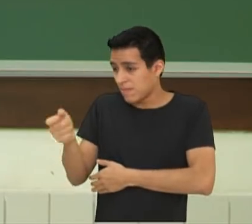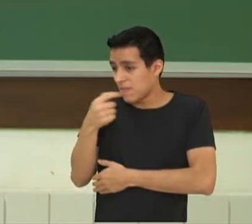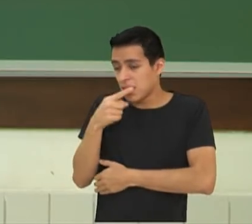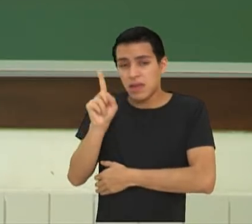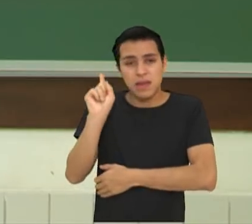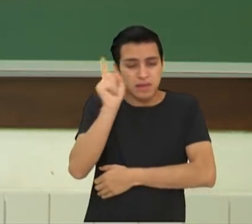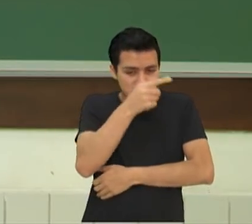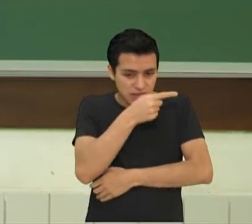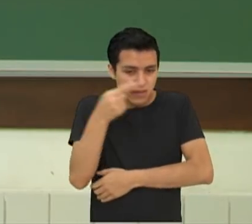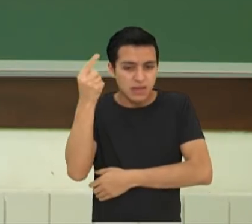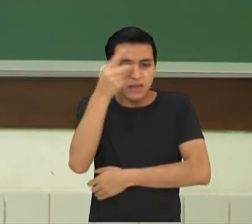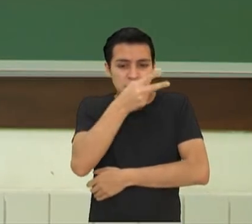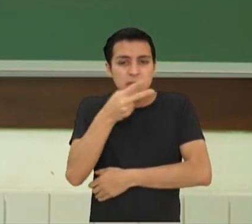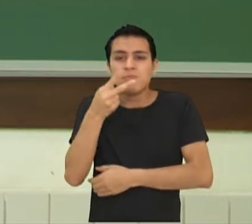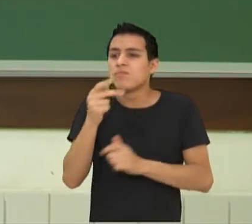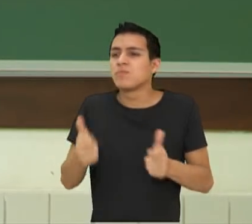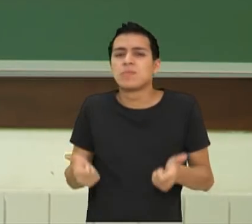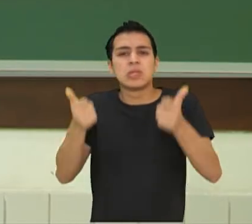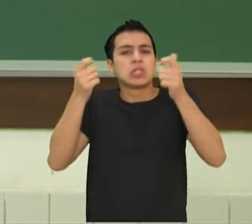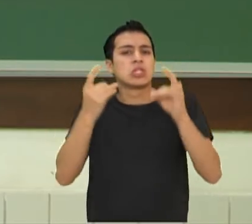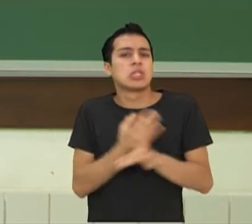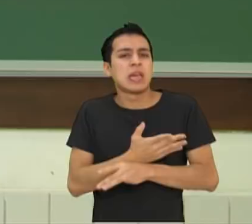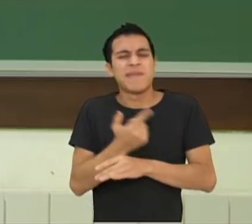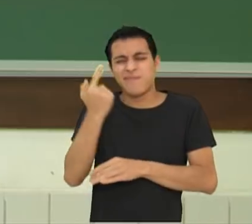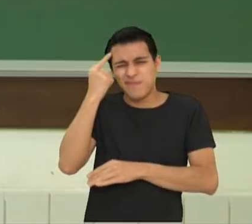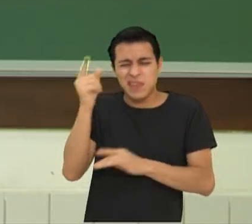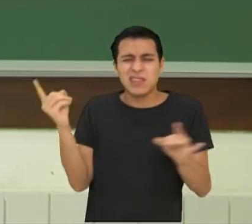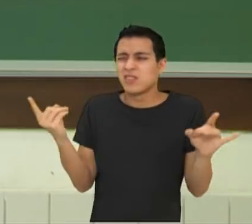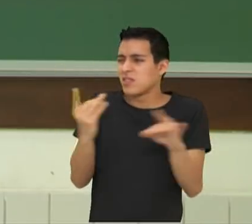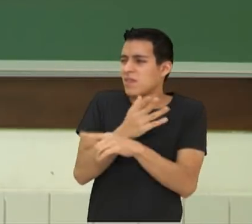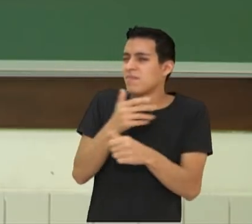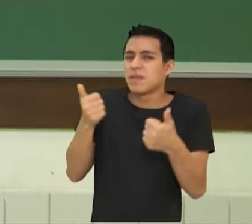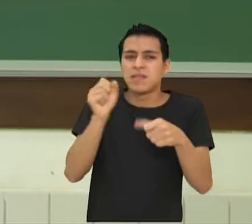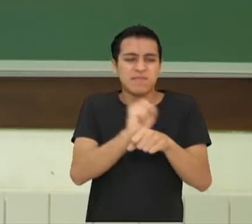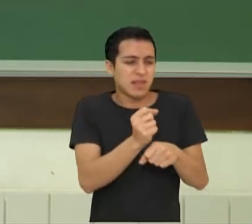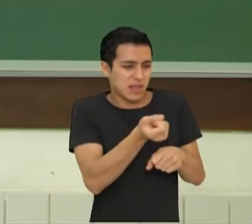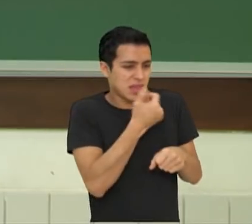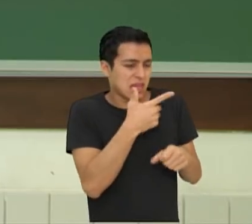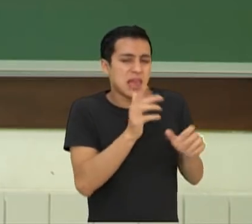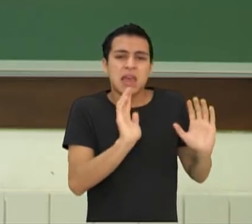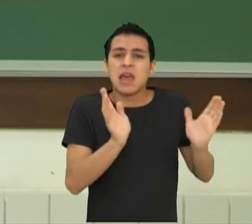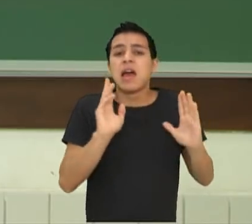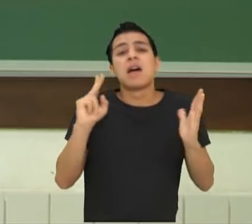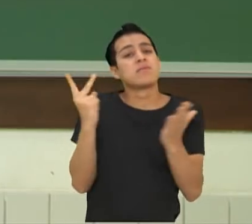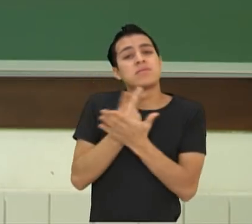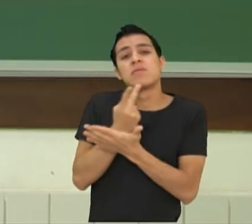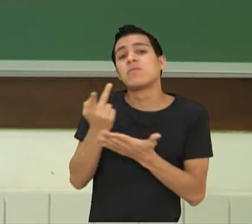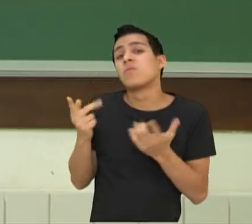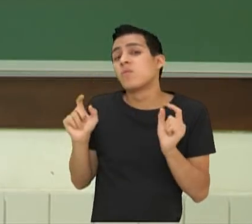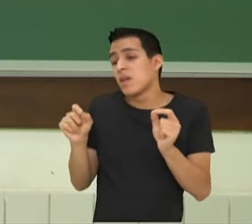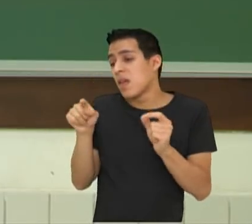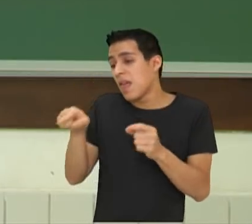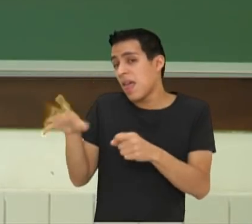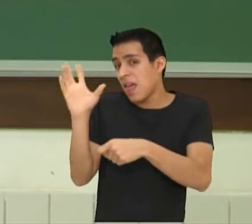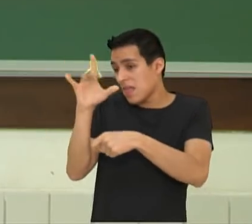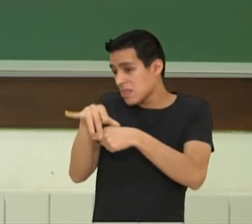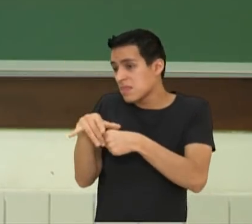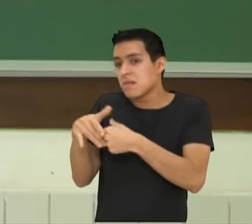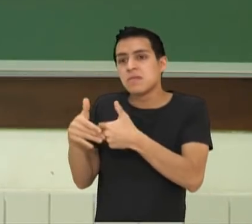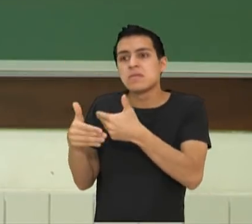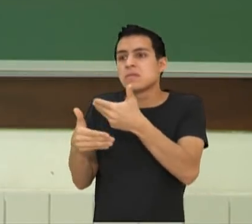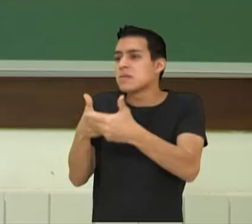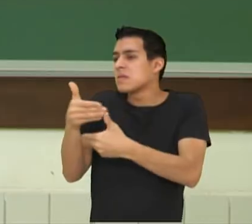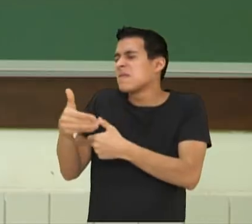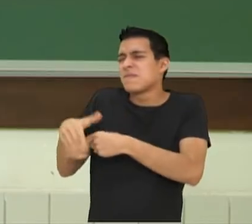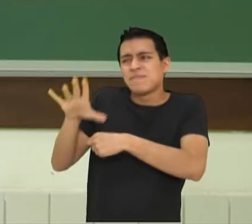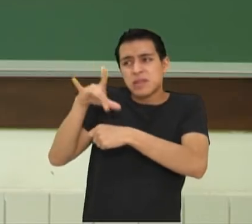primeira semana, segunda semana e já fica bem, acha que melhorou, aí para de tomar o remédio. Aí o que acontece? A doença se desenvolve